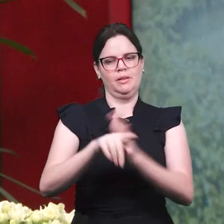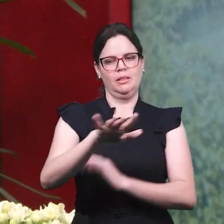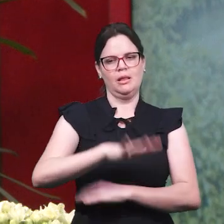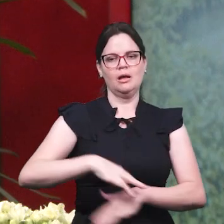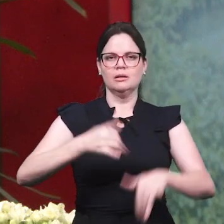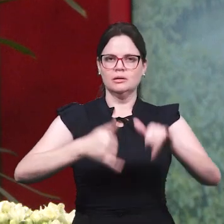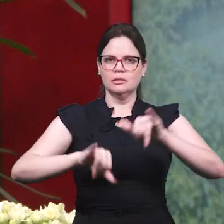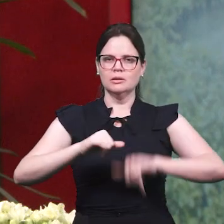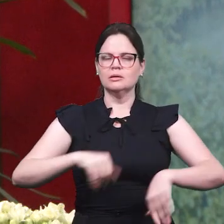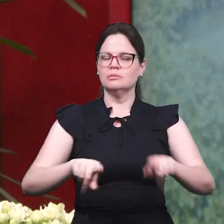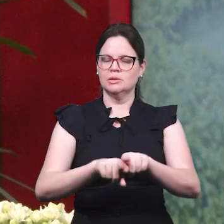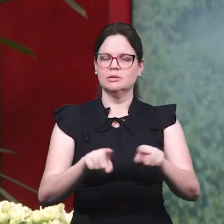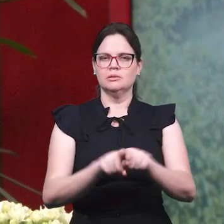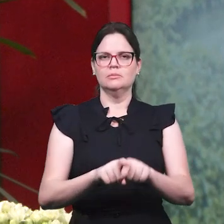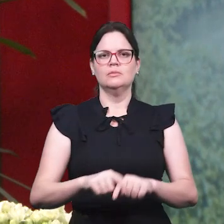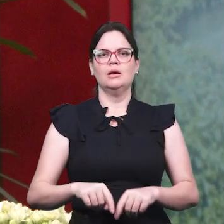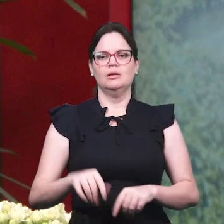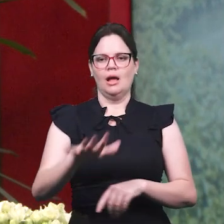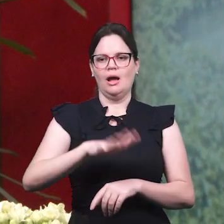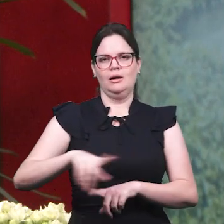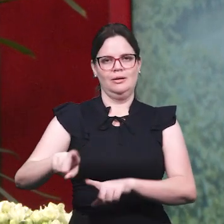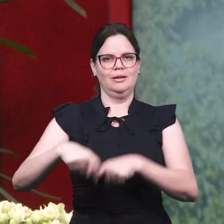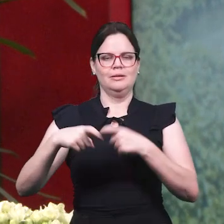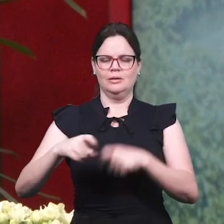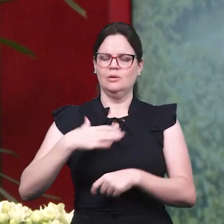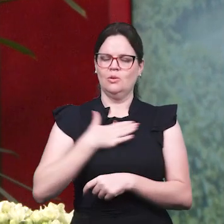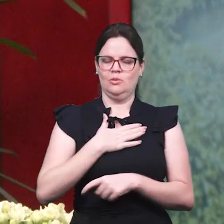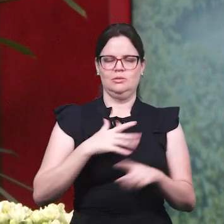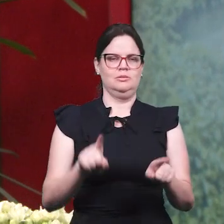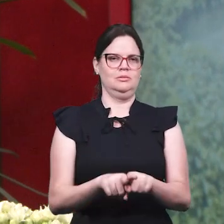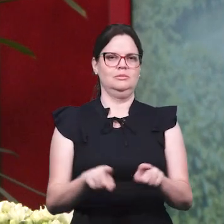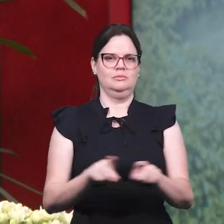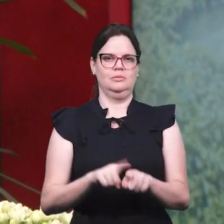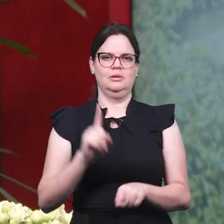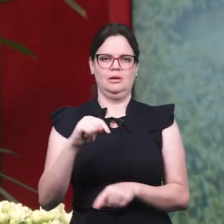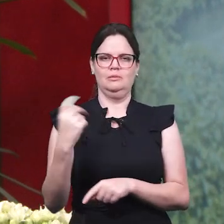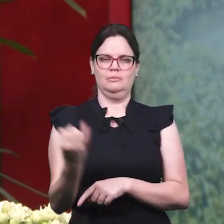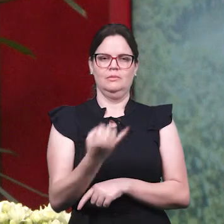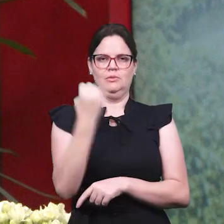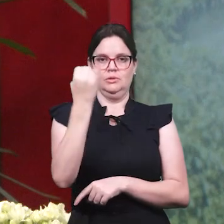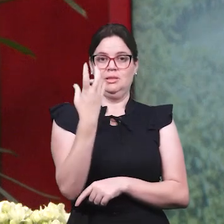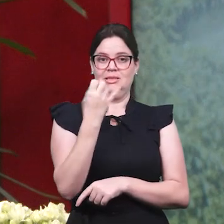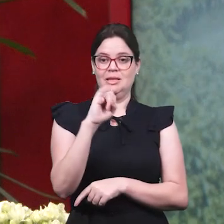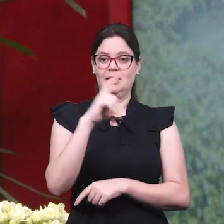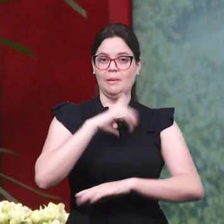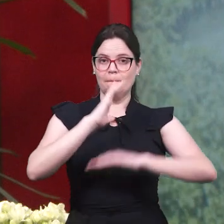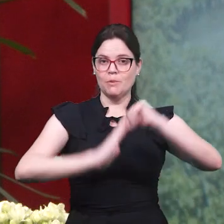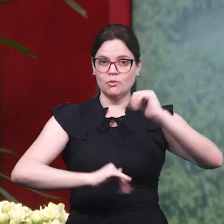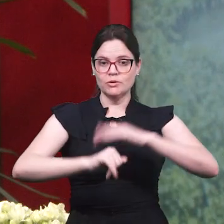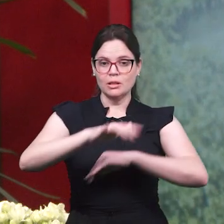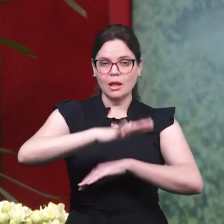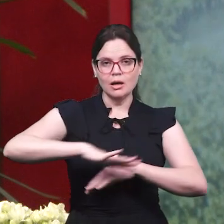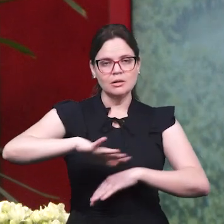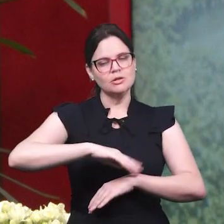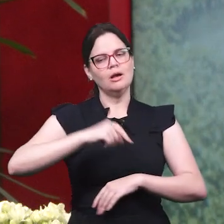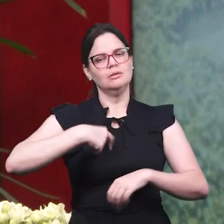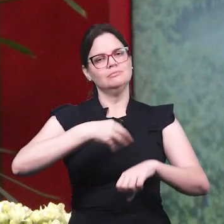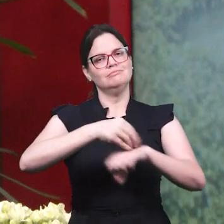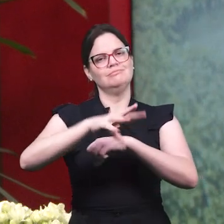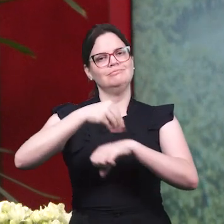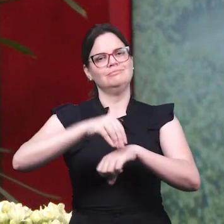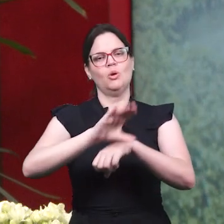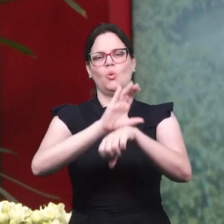área de química que trabalham muito com essa parte agrícola. É importante, tendo esses profissionais na região, muitas vezes eles